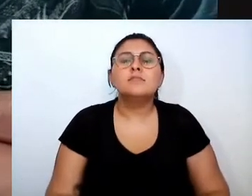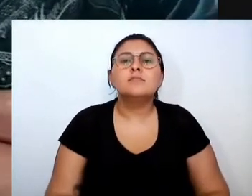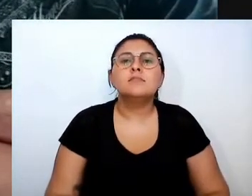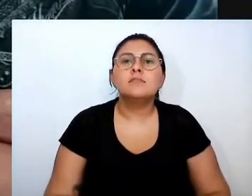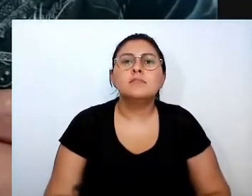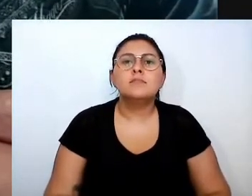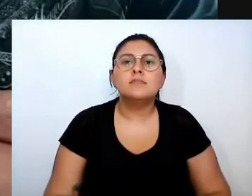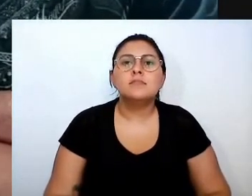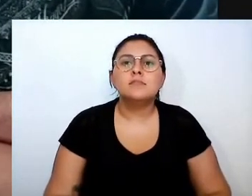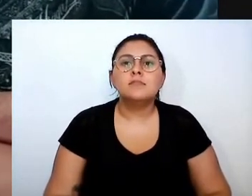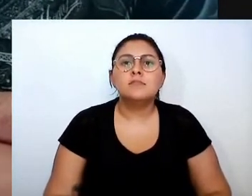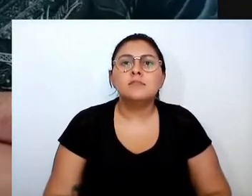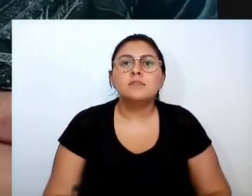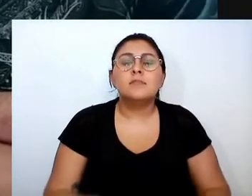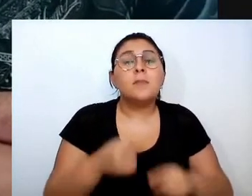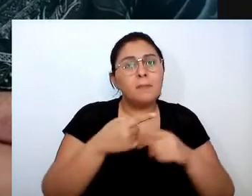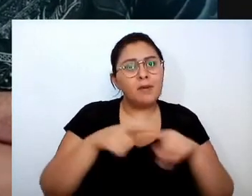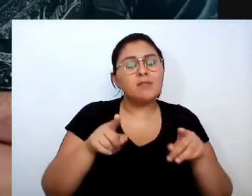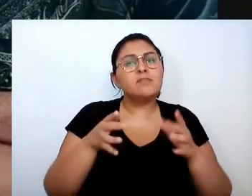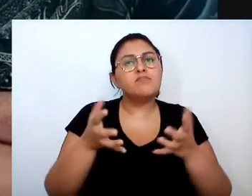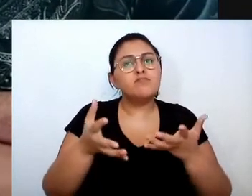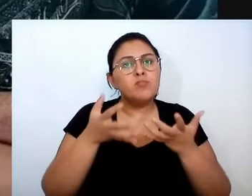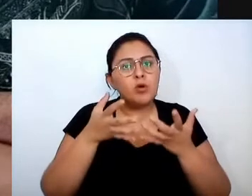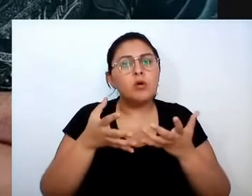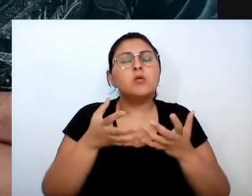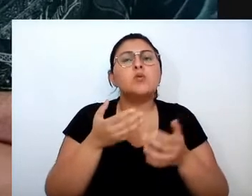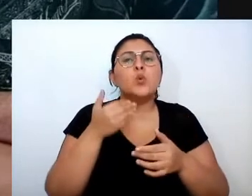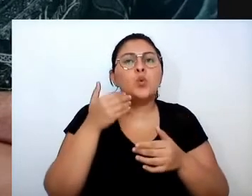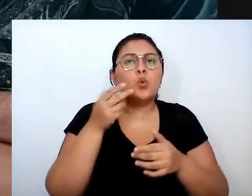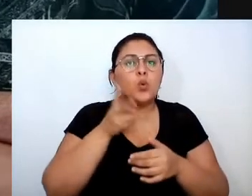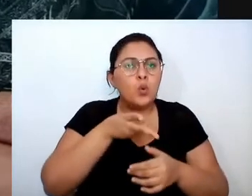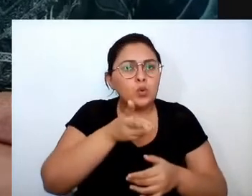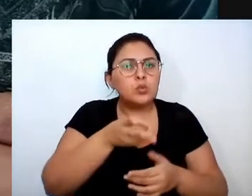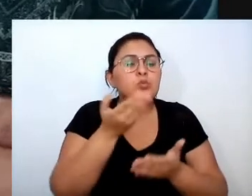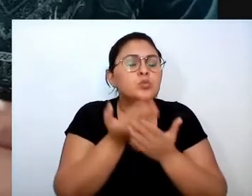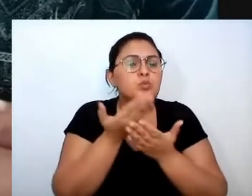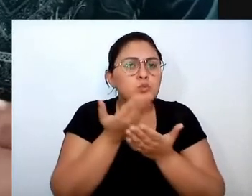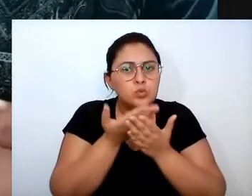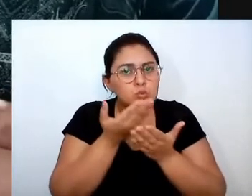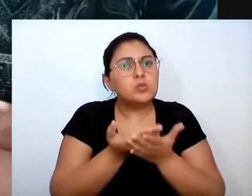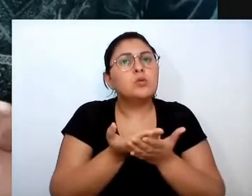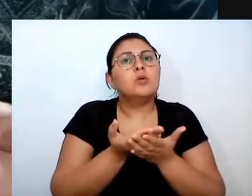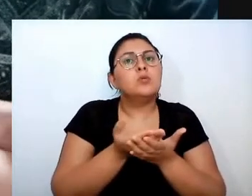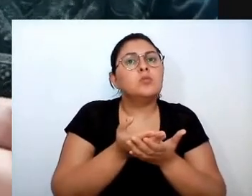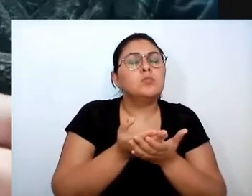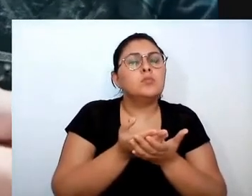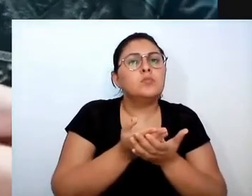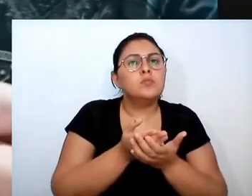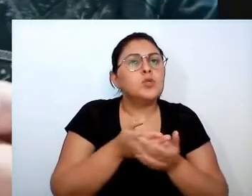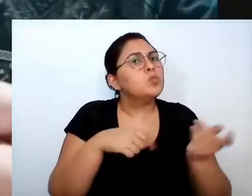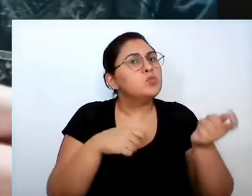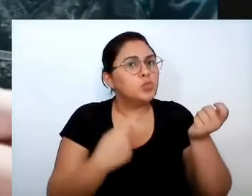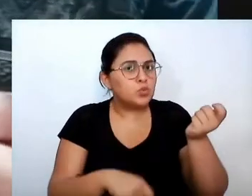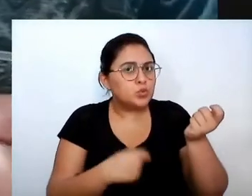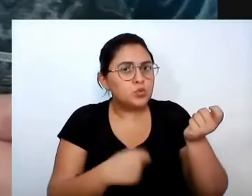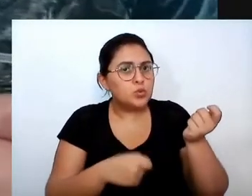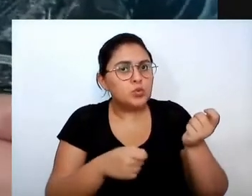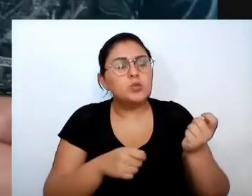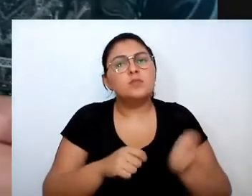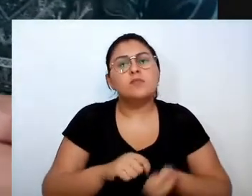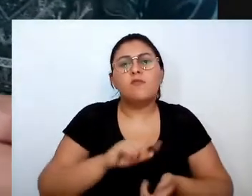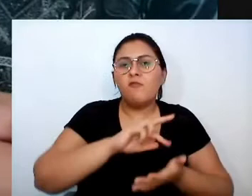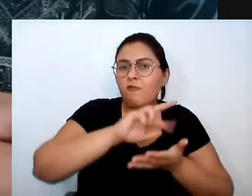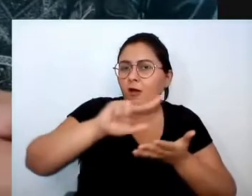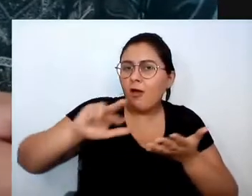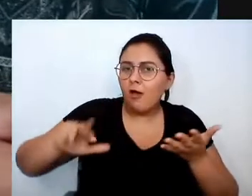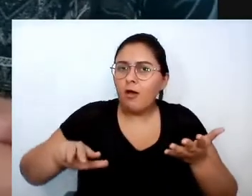para agir profissionalmente na área instrumental, né? Tocar também. sim. Muito bom.